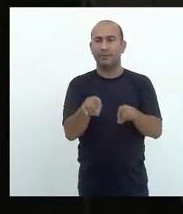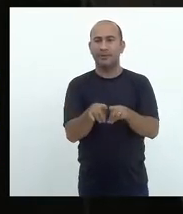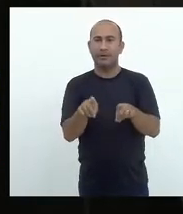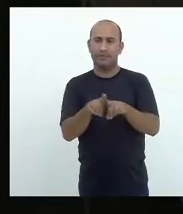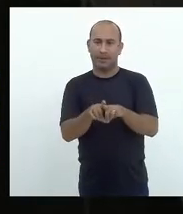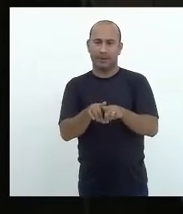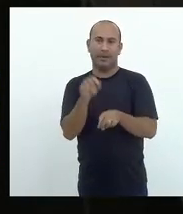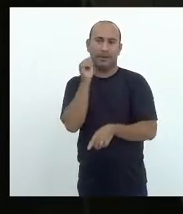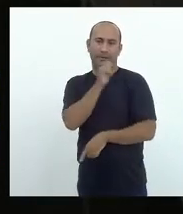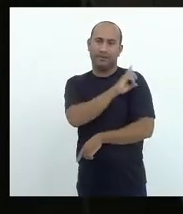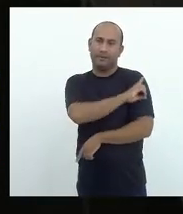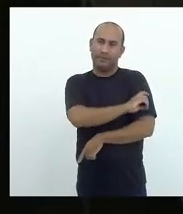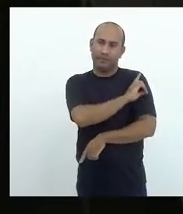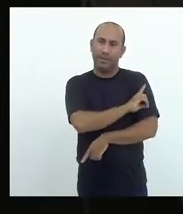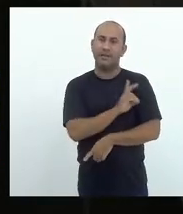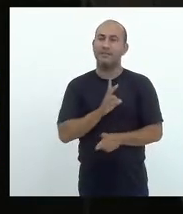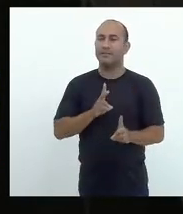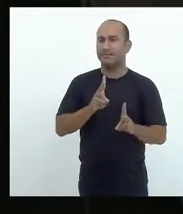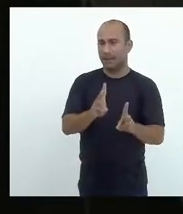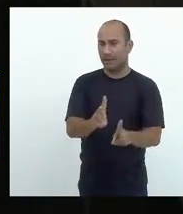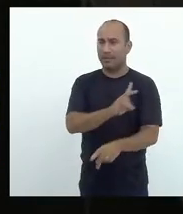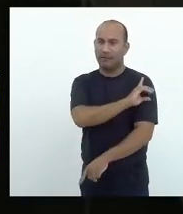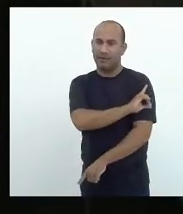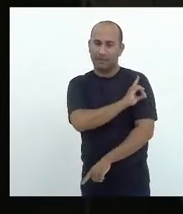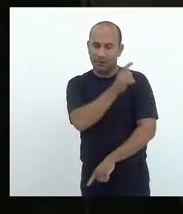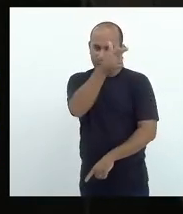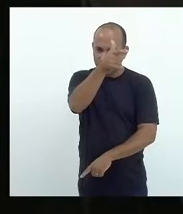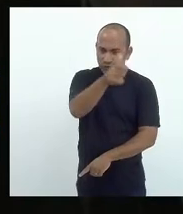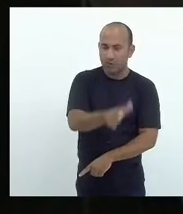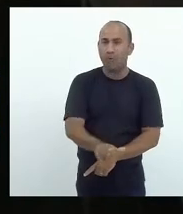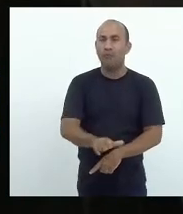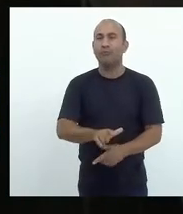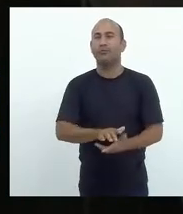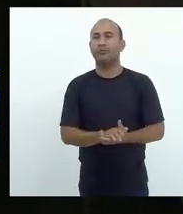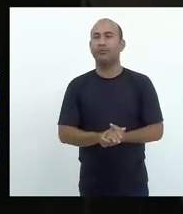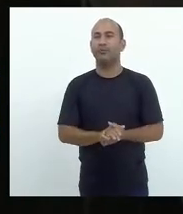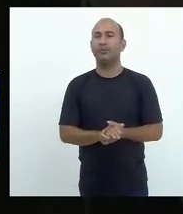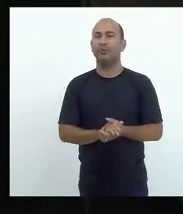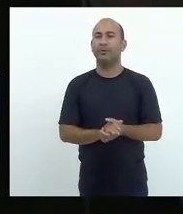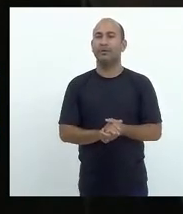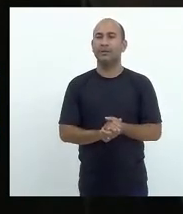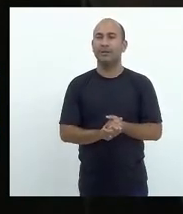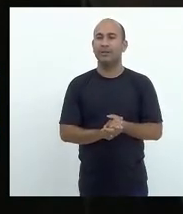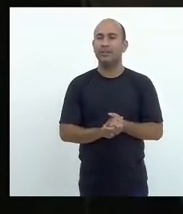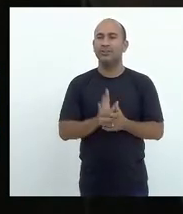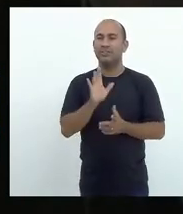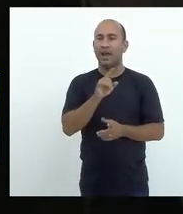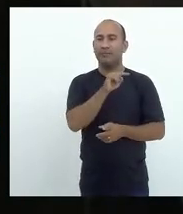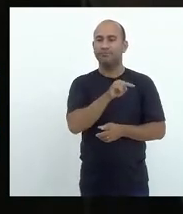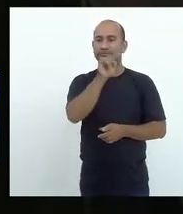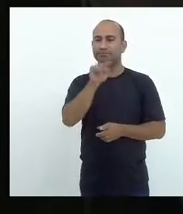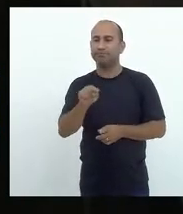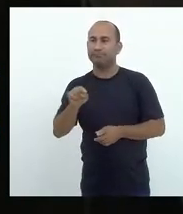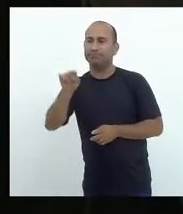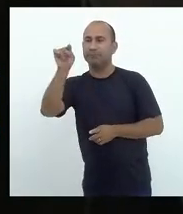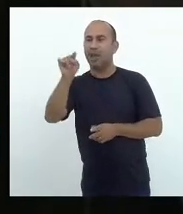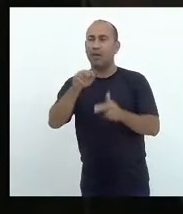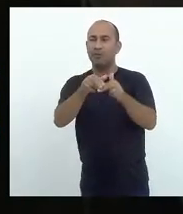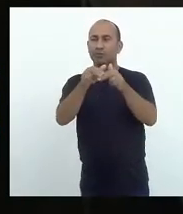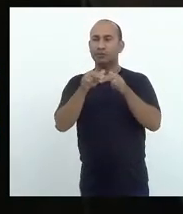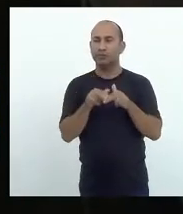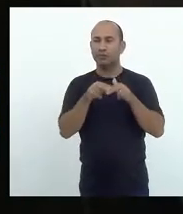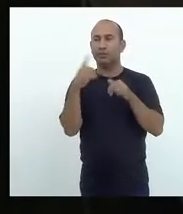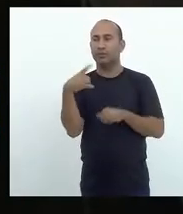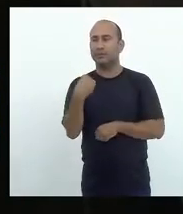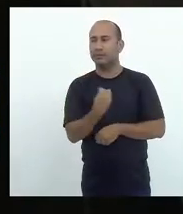a enfermagem aí, como sempre, mais uma vez, no ranking de colocar